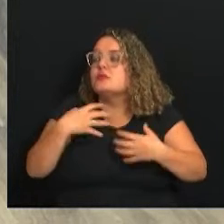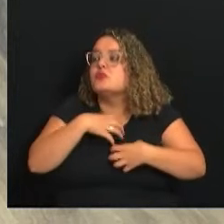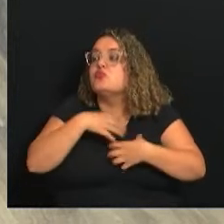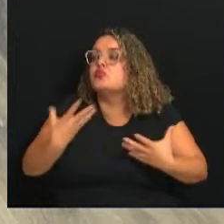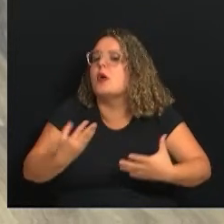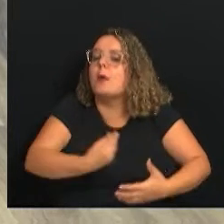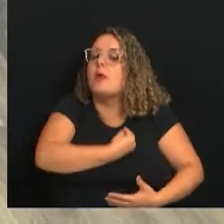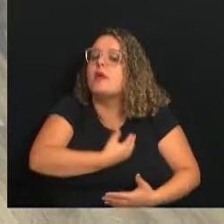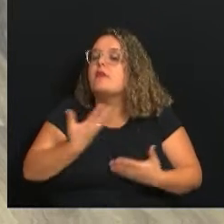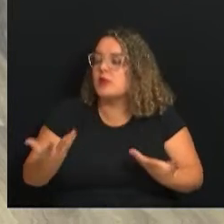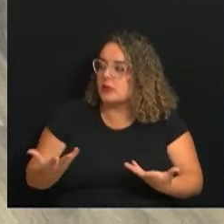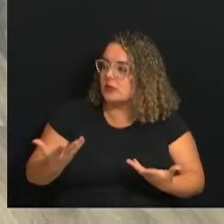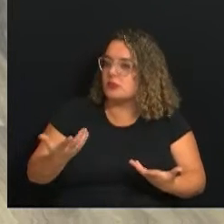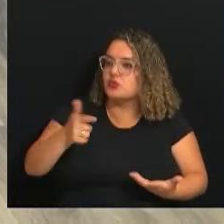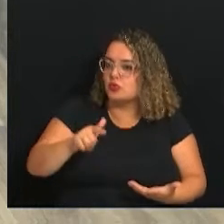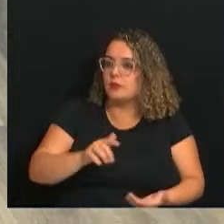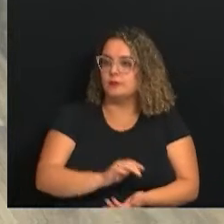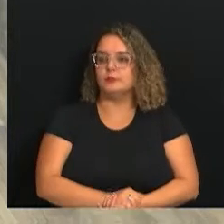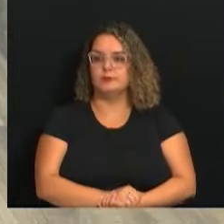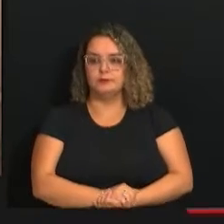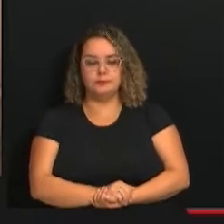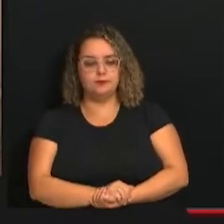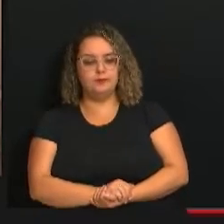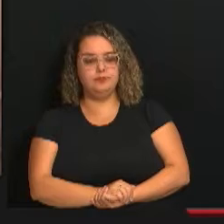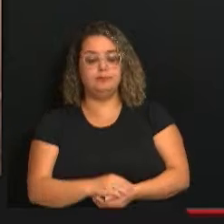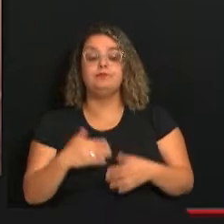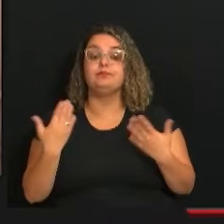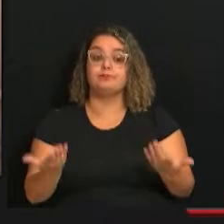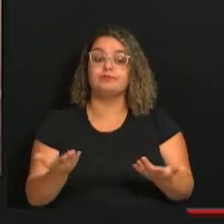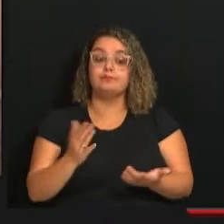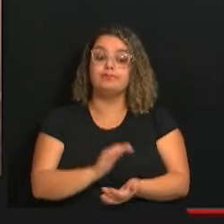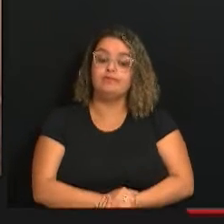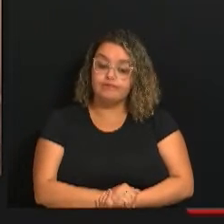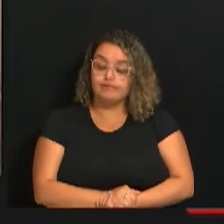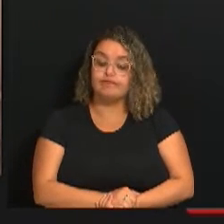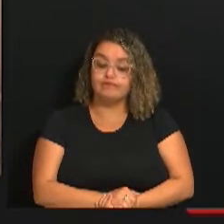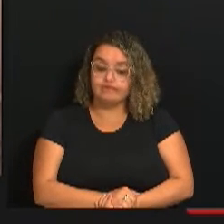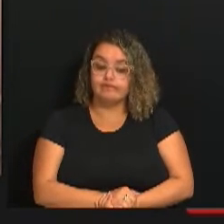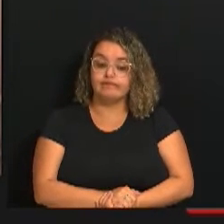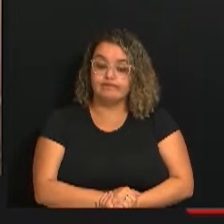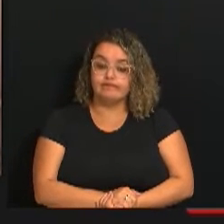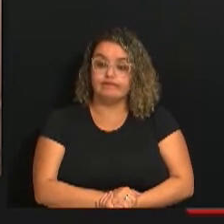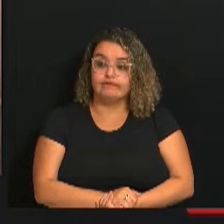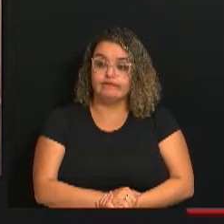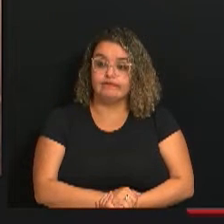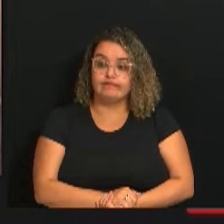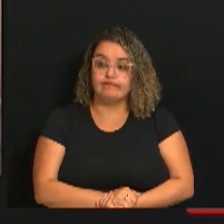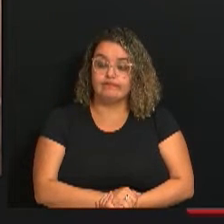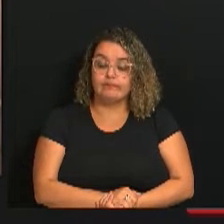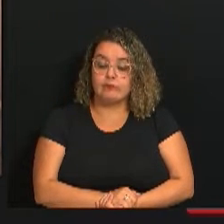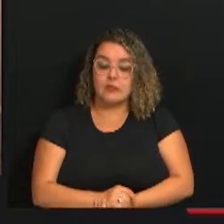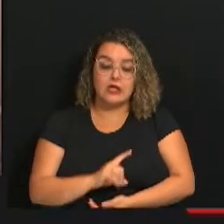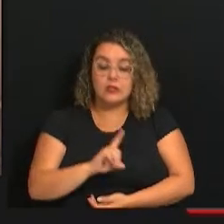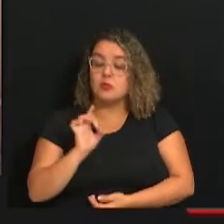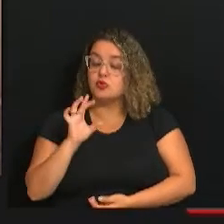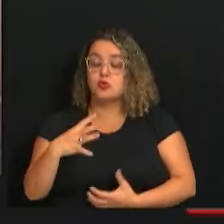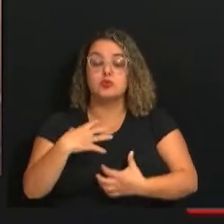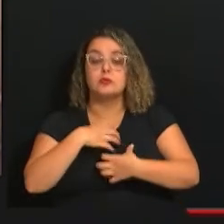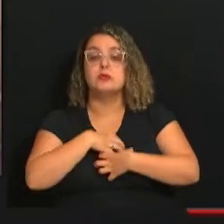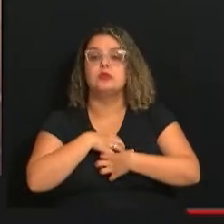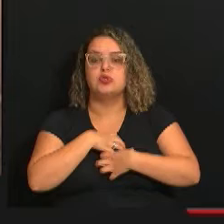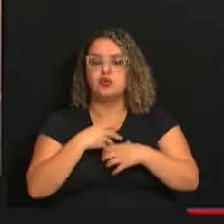superar a doença ou você pode conviver harmoniosamente com ela, você pode fazer um tratado com ela, você me deixa em